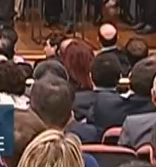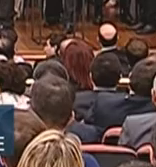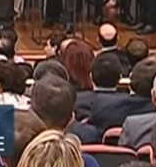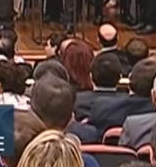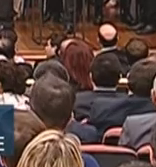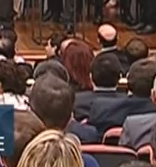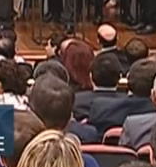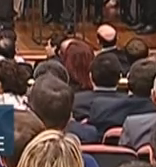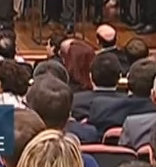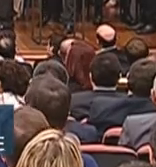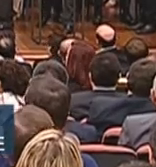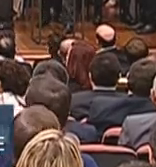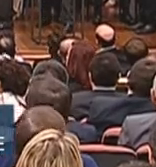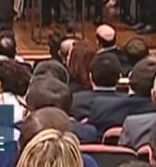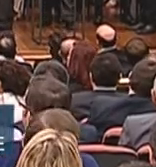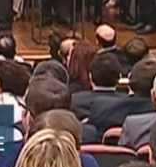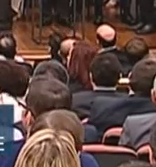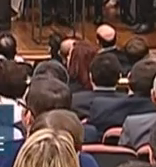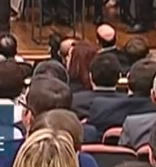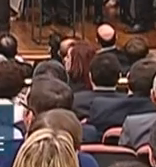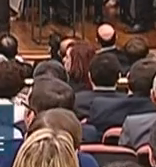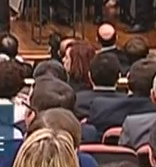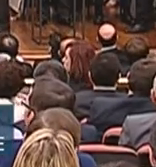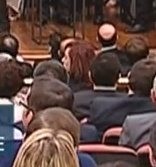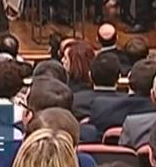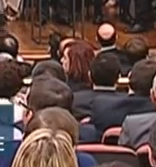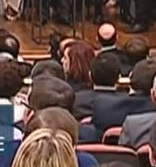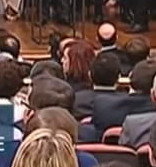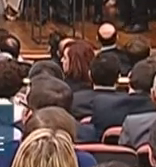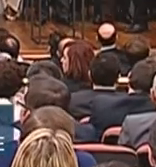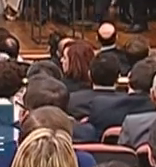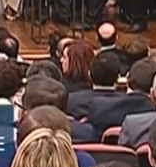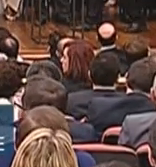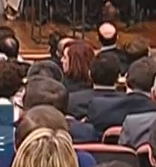Torres, vice-prefeito Ildefonso Broca.